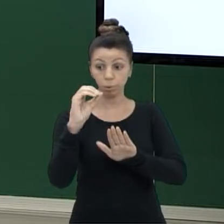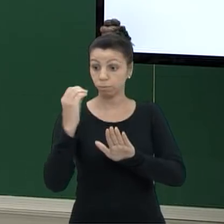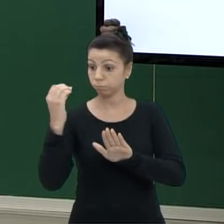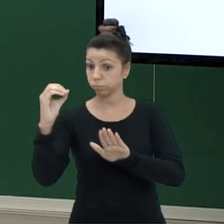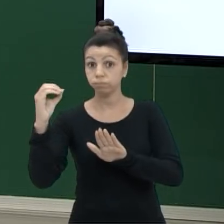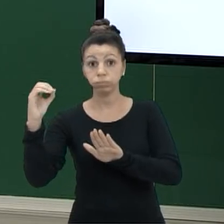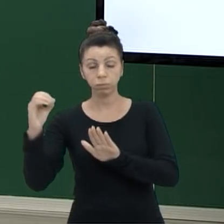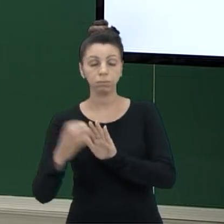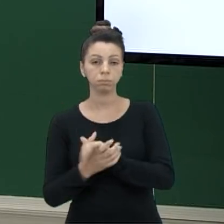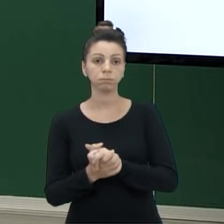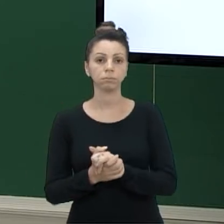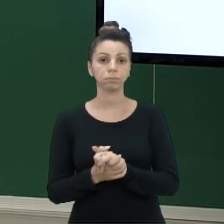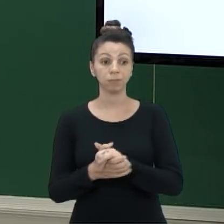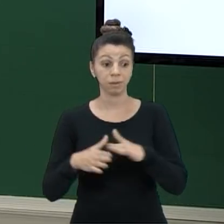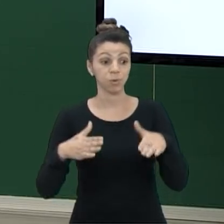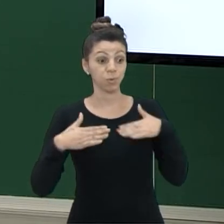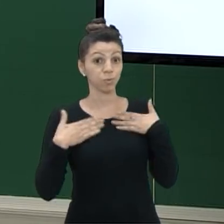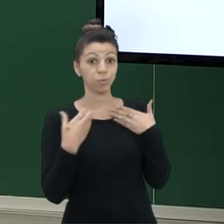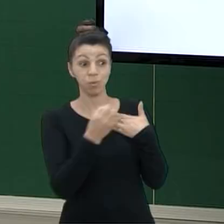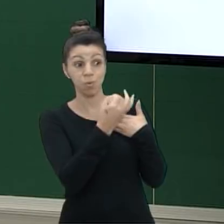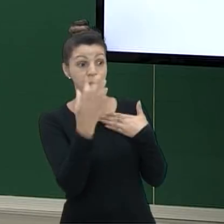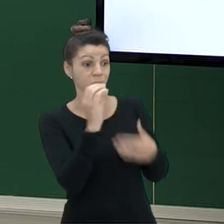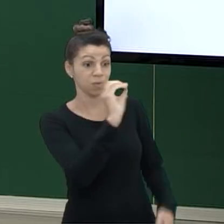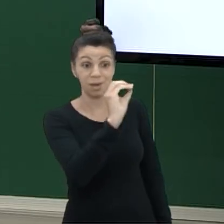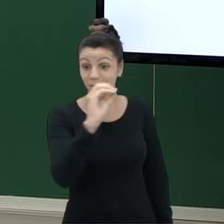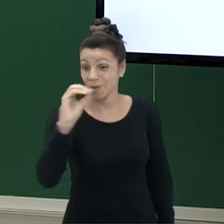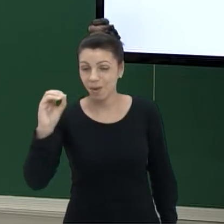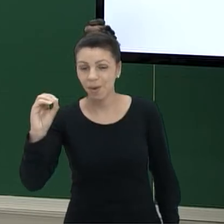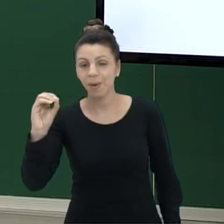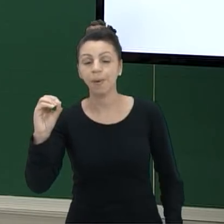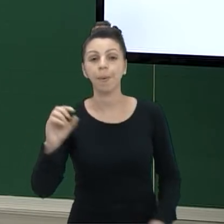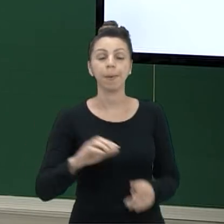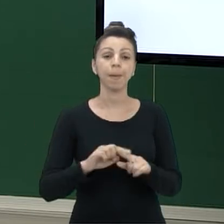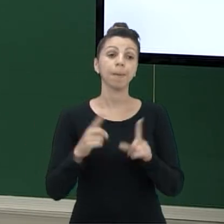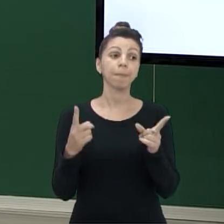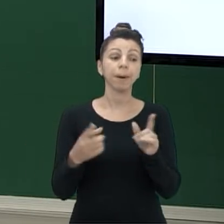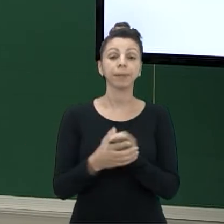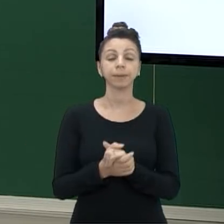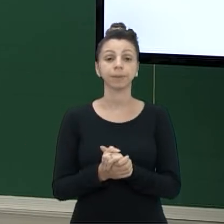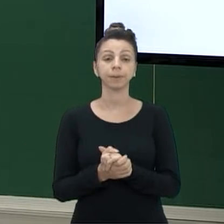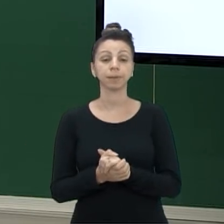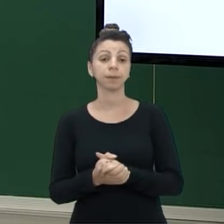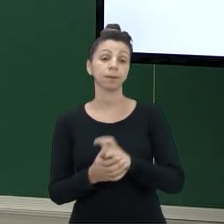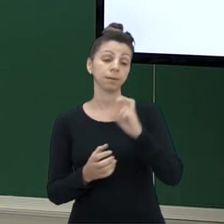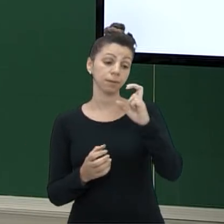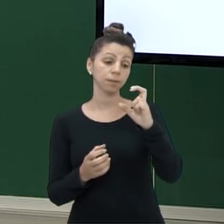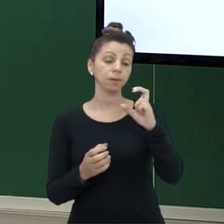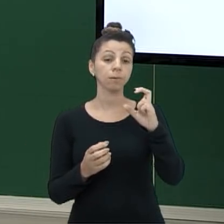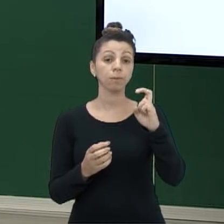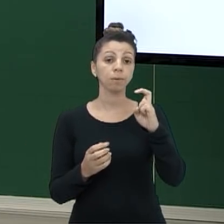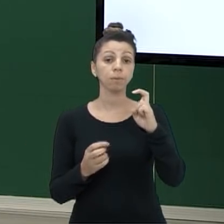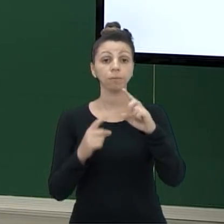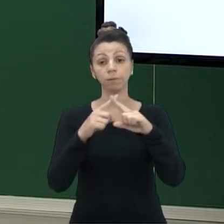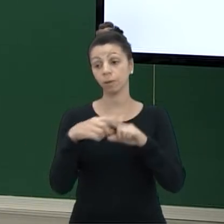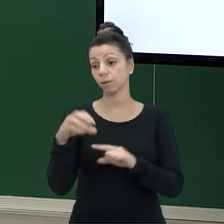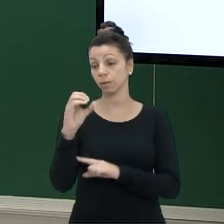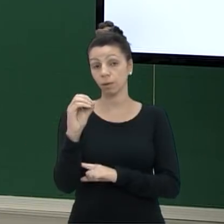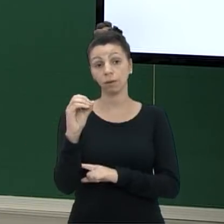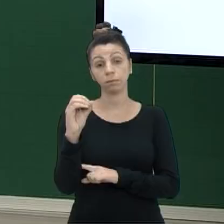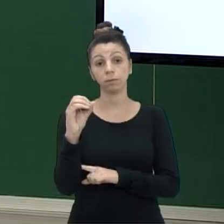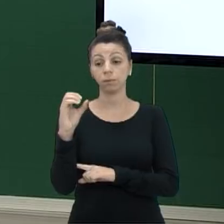Pode até assustar alguém a quantidade de números que tem aqui, mas 5 vezes 0, 0. 5 vezes 0,